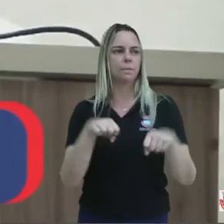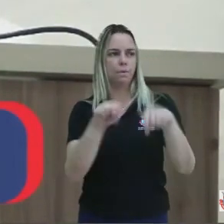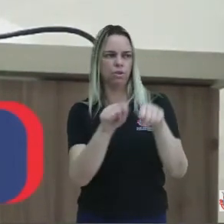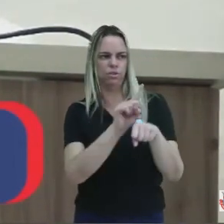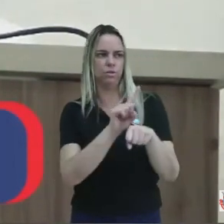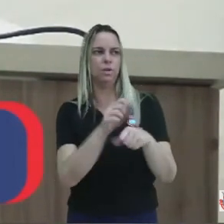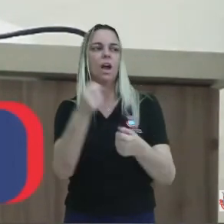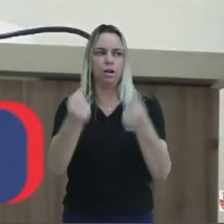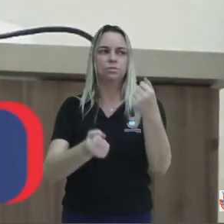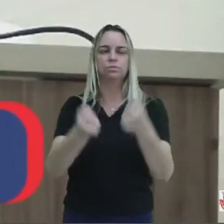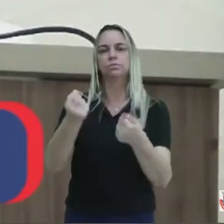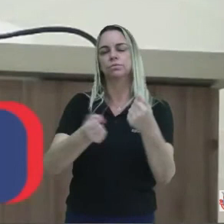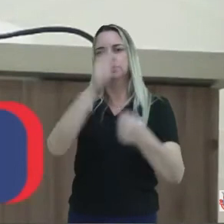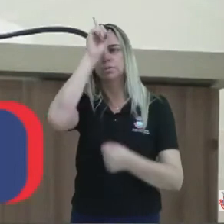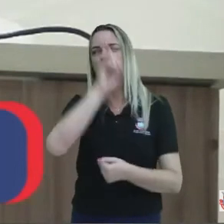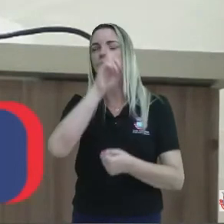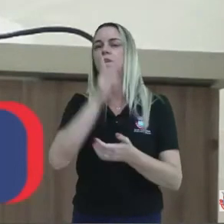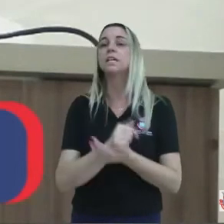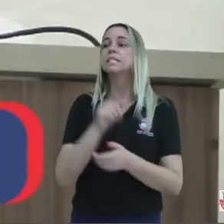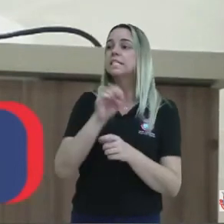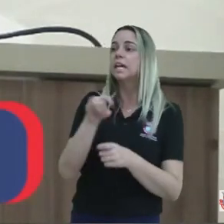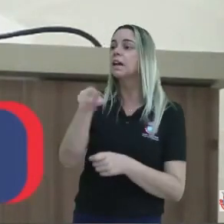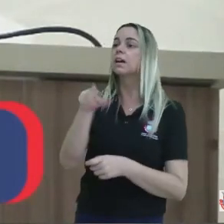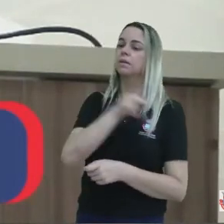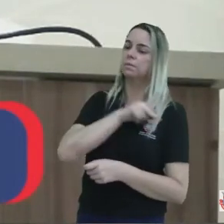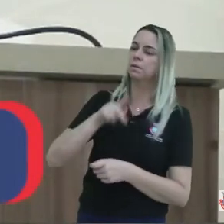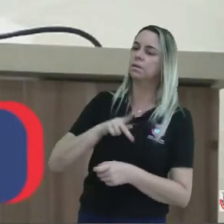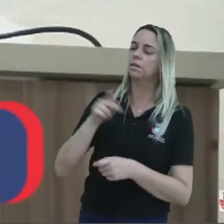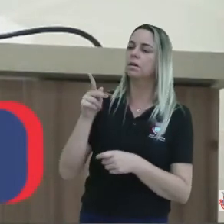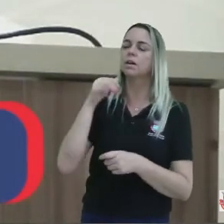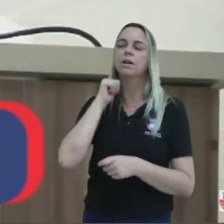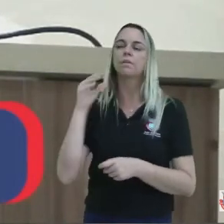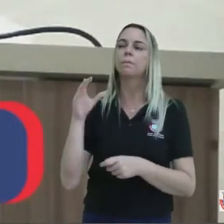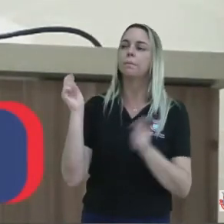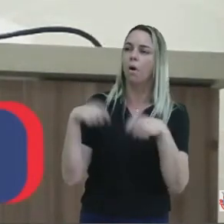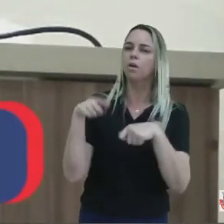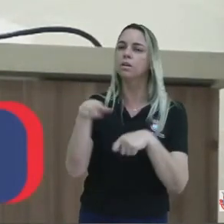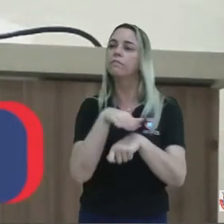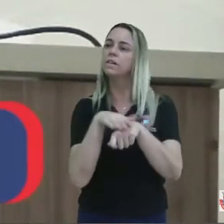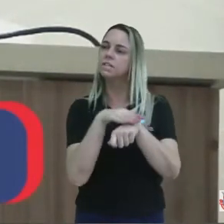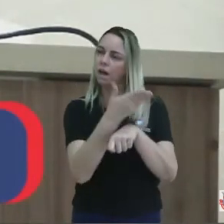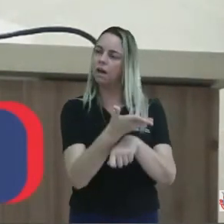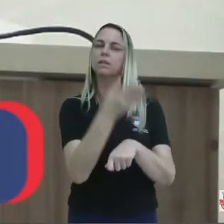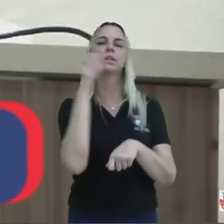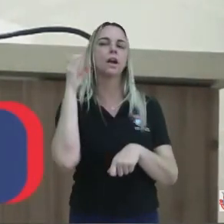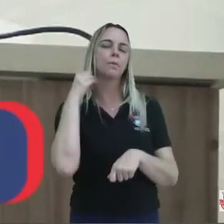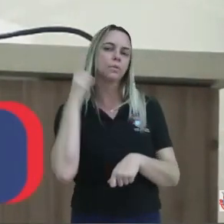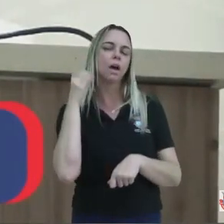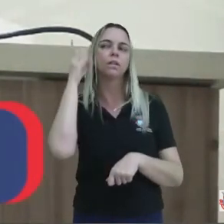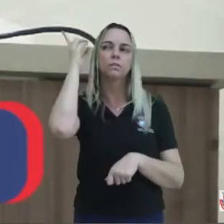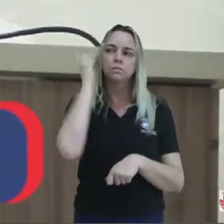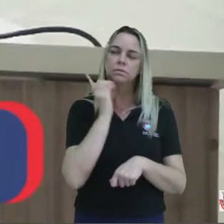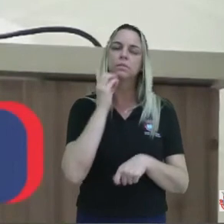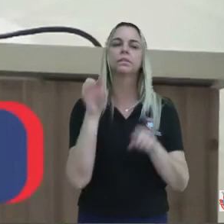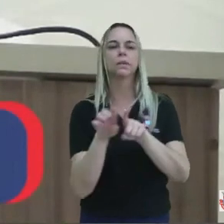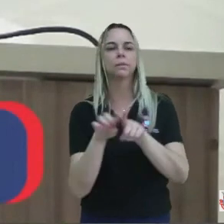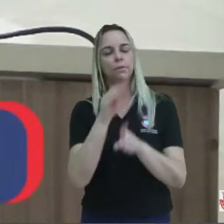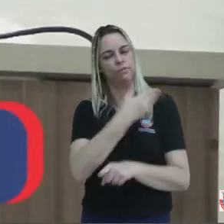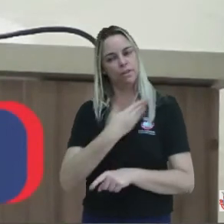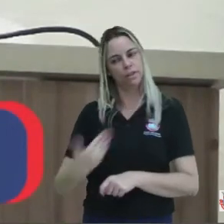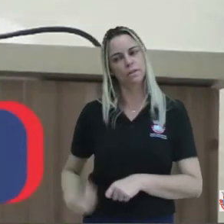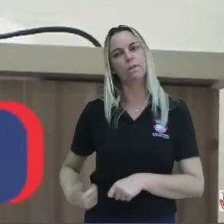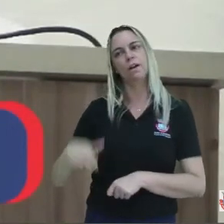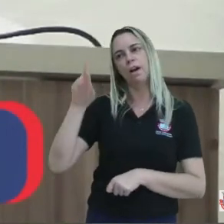né? Amarelinha que está em nossa cidade todos os dias. Segunda-feira à tarde, tinha três viaturas aqui. E